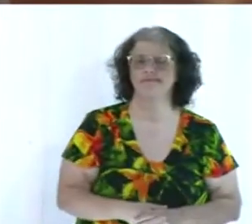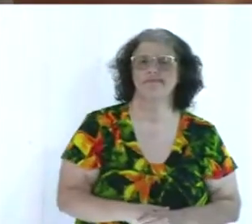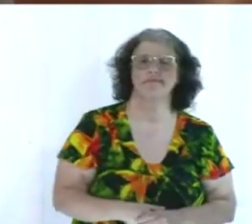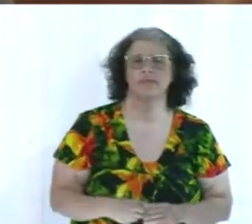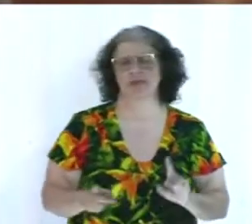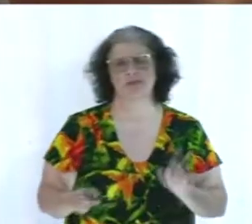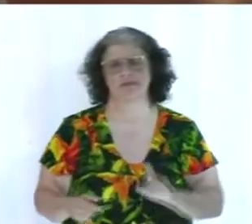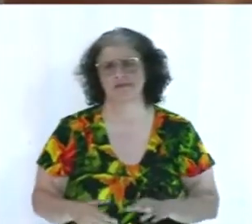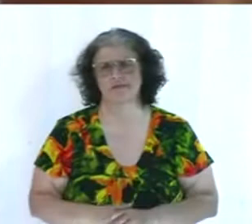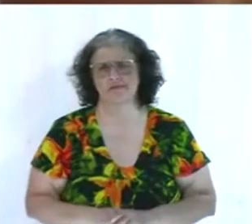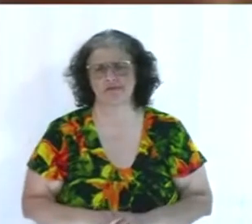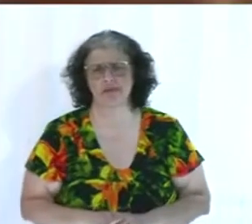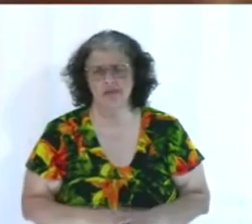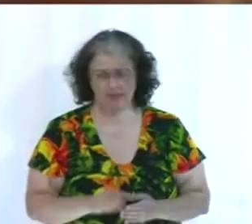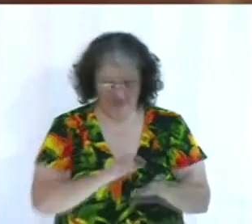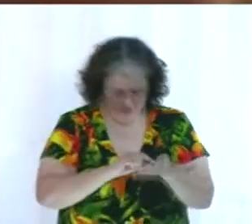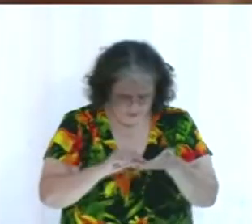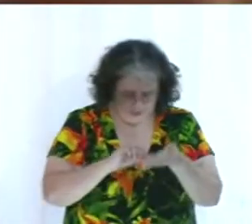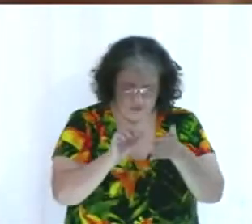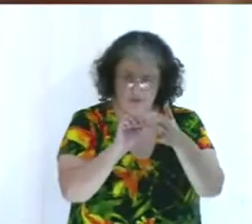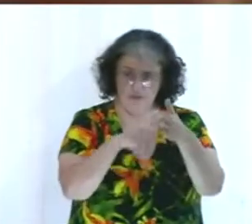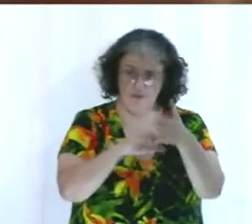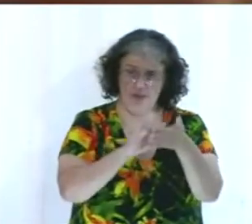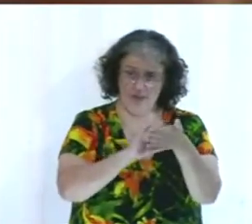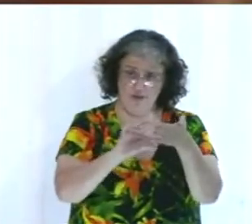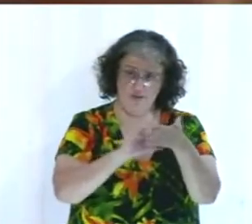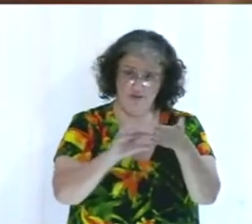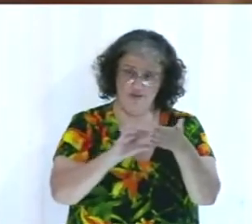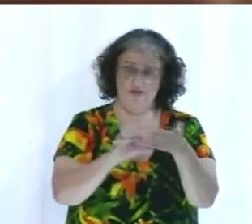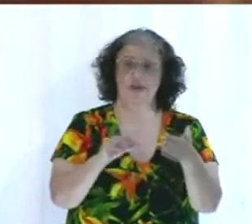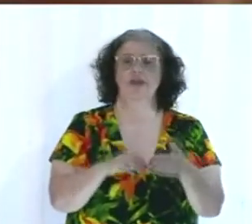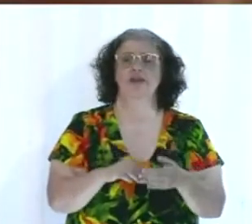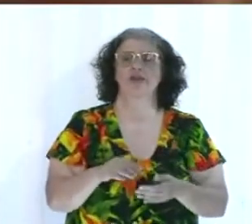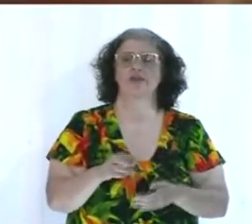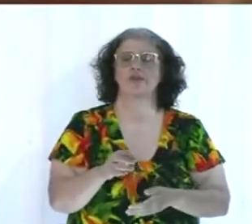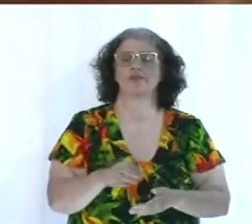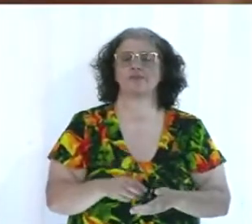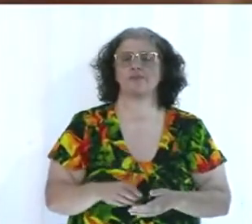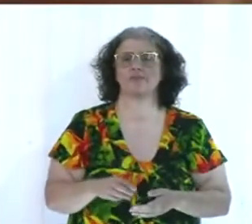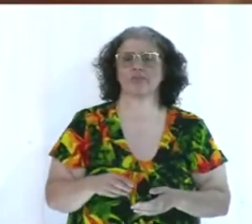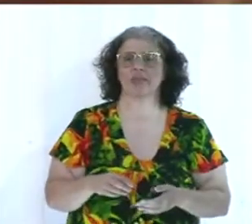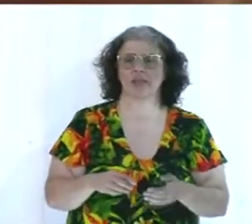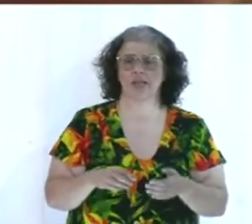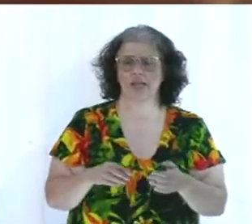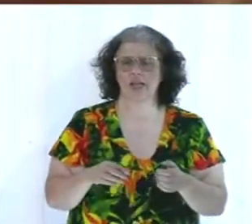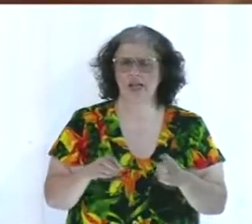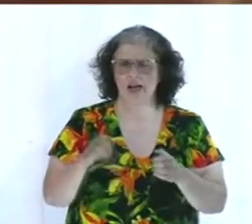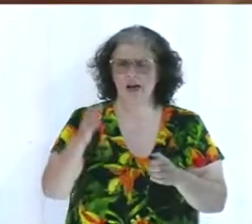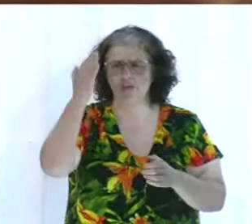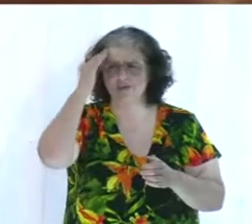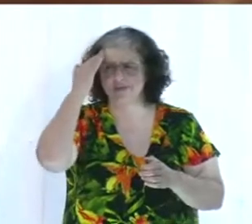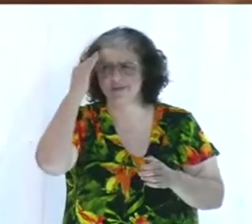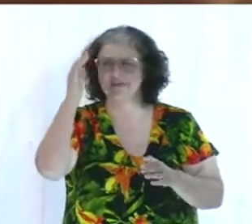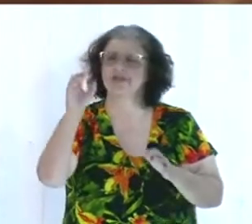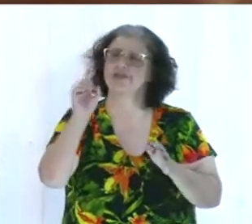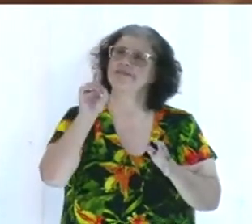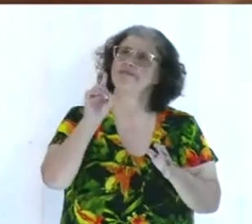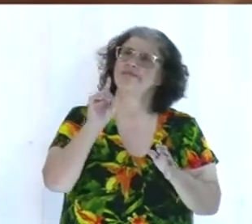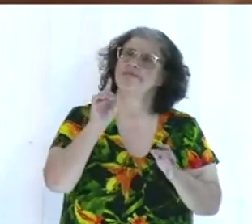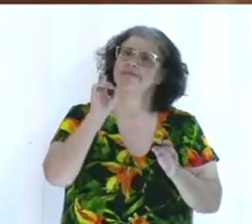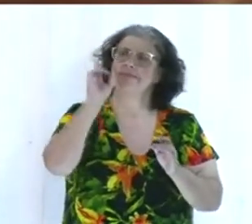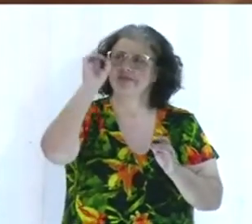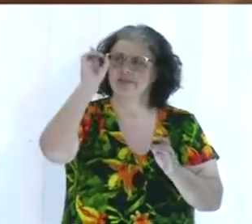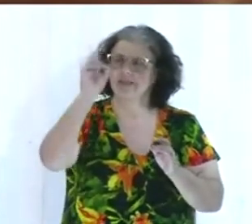o finalzinho, o verso 15 aí no capítulo 1, a consciência que ele tem do seu chamado. Ele diz: quando, porém, ao que